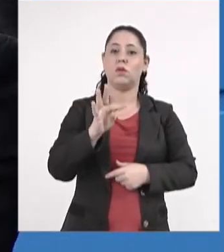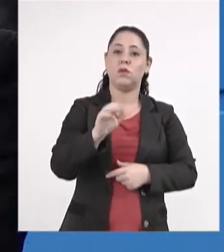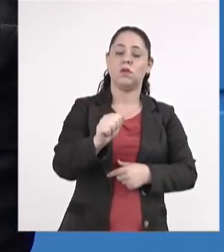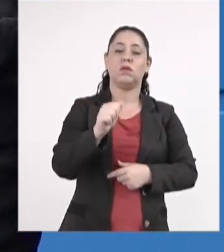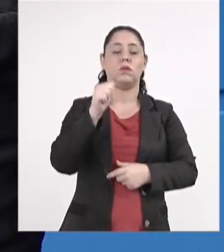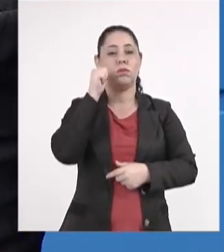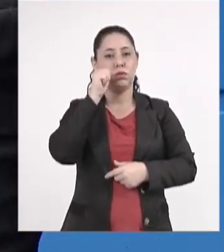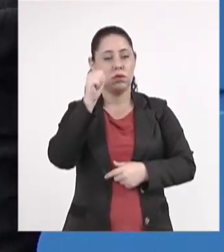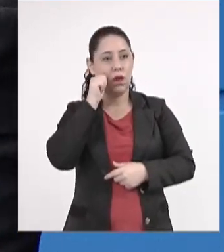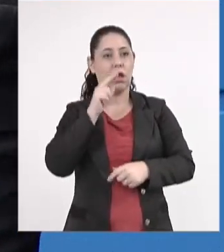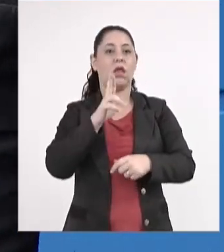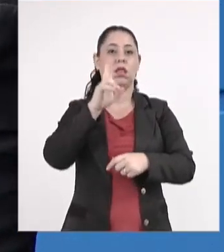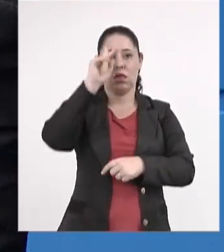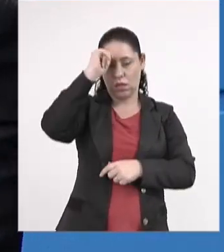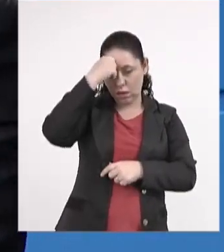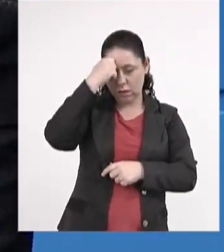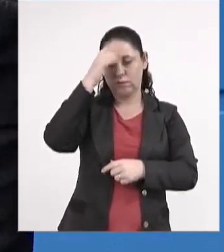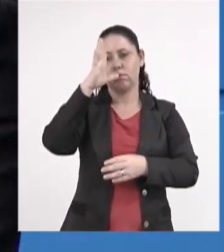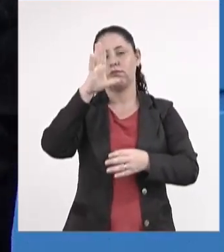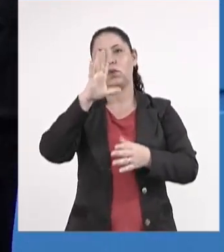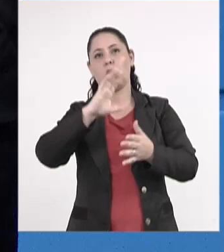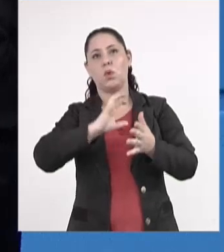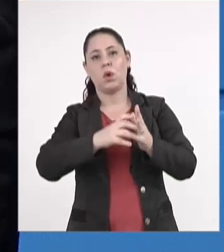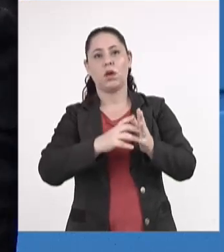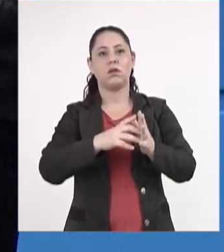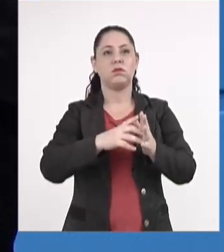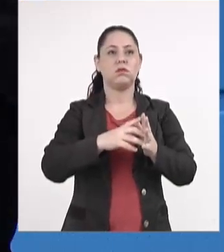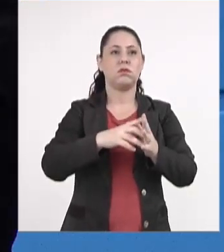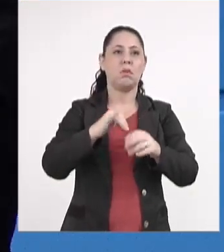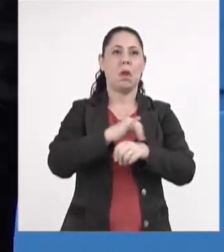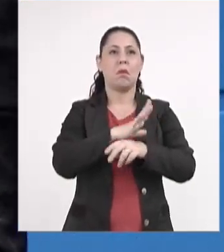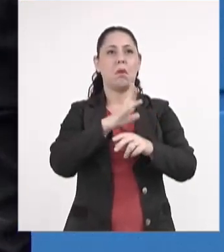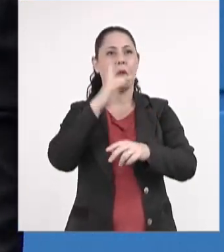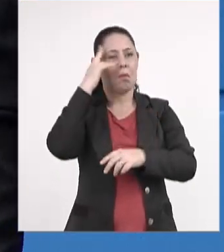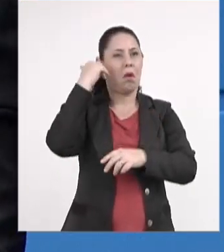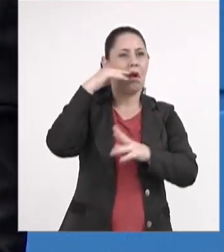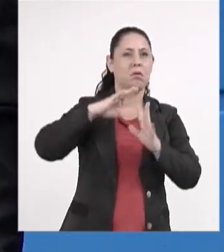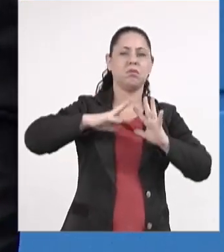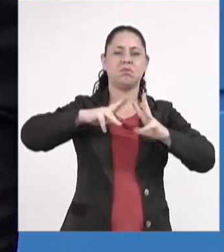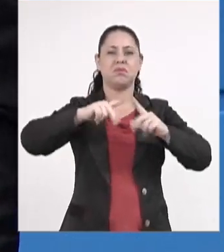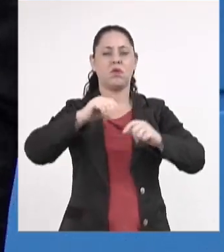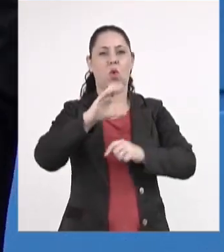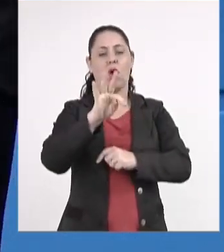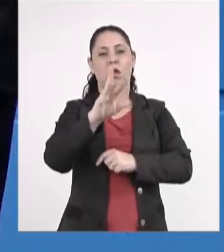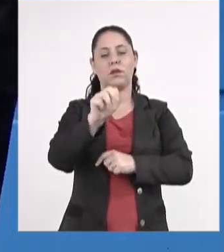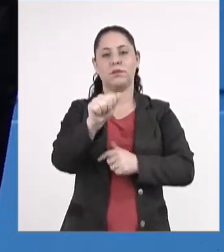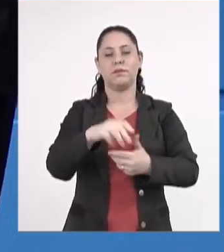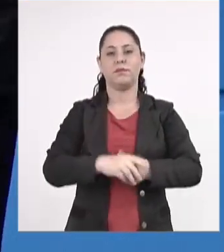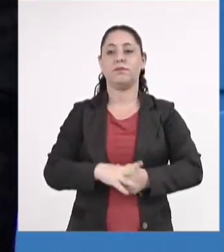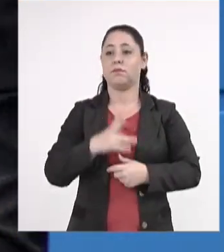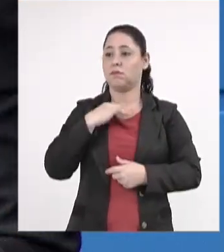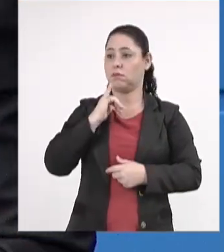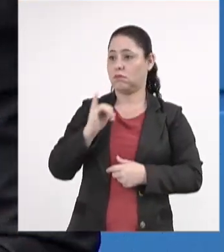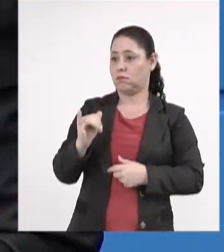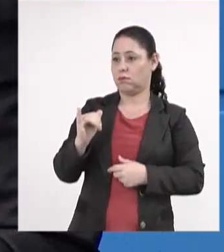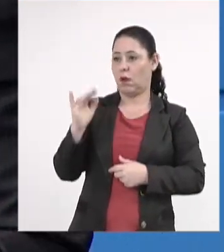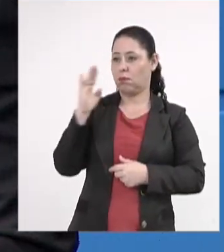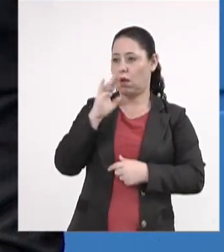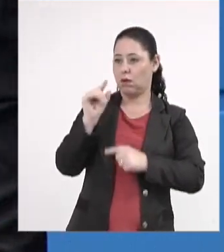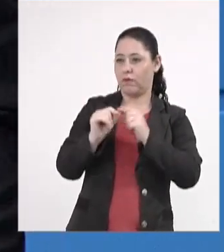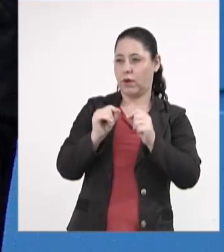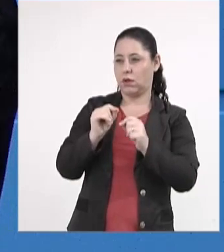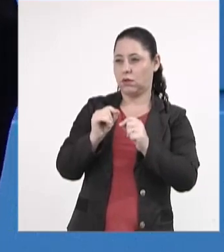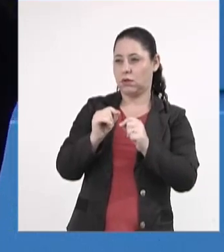de mulher veio cota de negro que foi colocado de cor de pardo veio quatro para todo mundo né E aí disseram o seguinte maldosamente